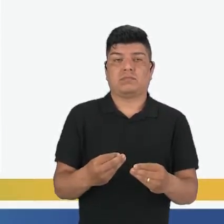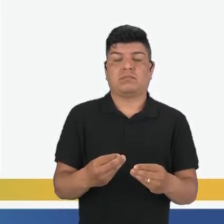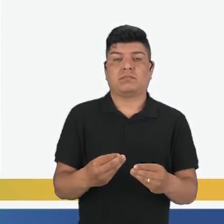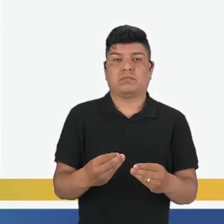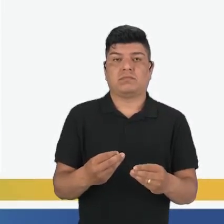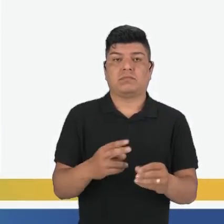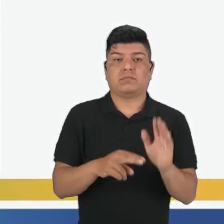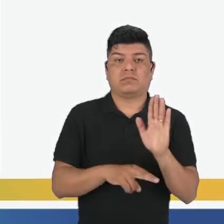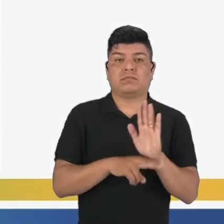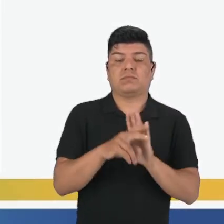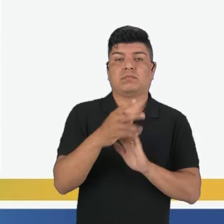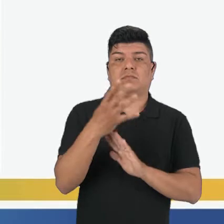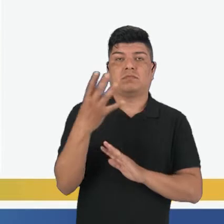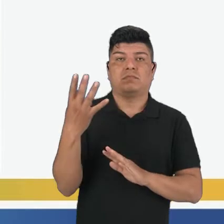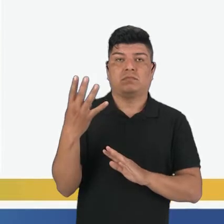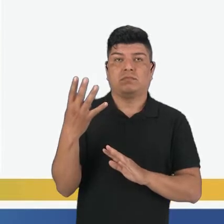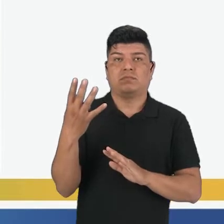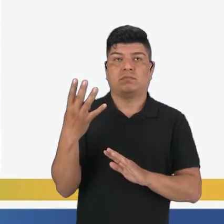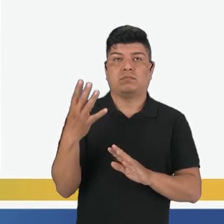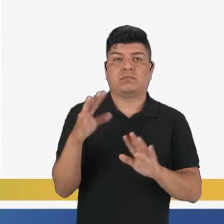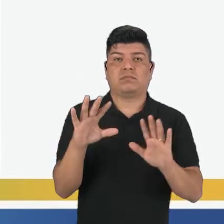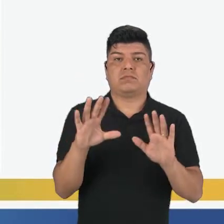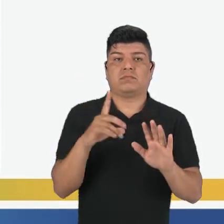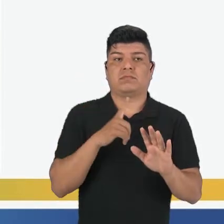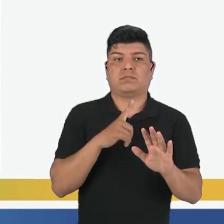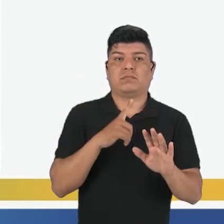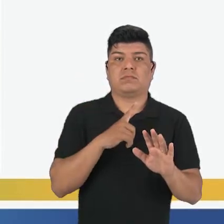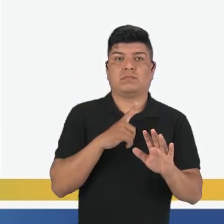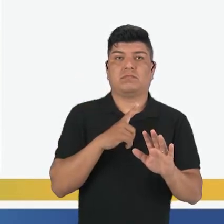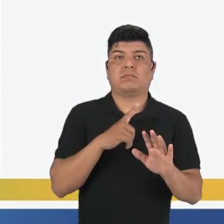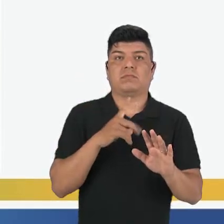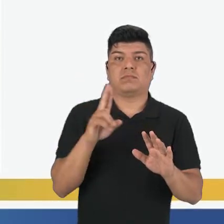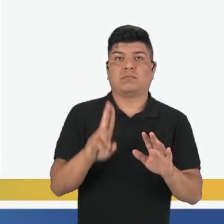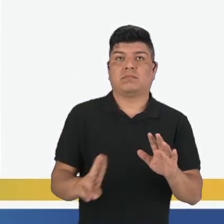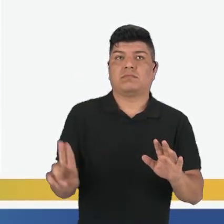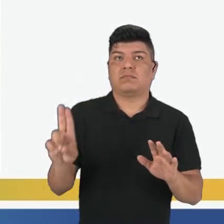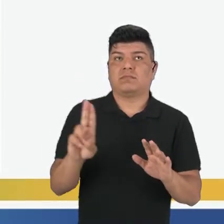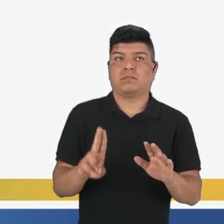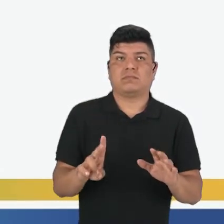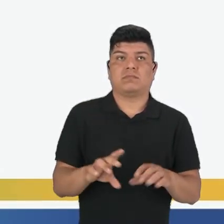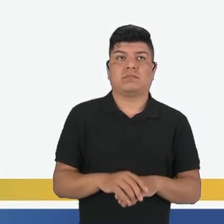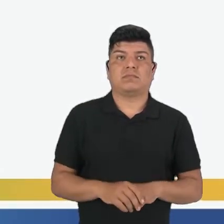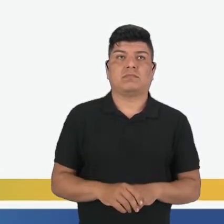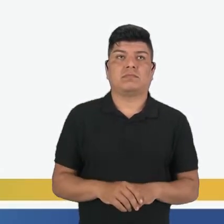e o volume é a quantidade que ele está sendo utilizado.